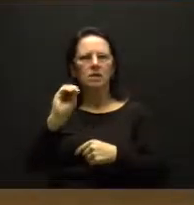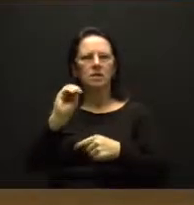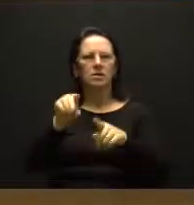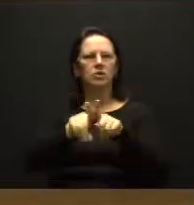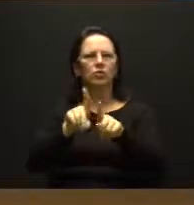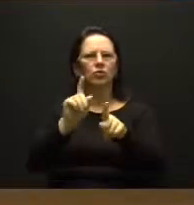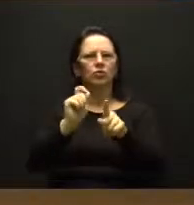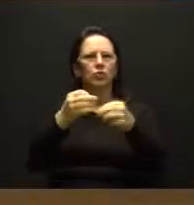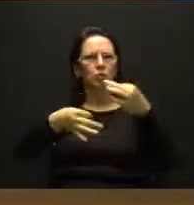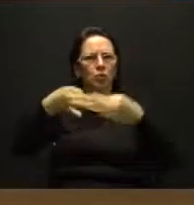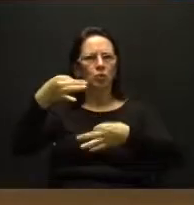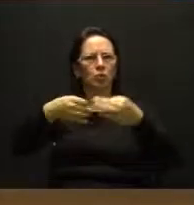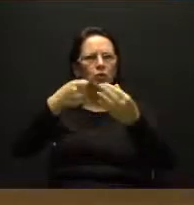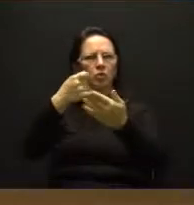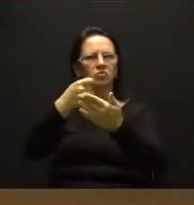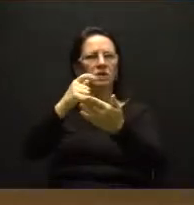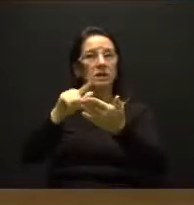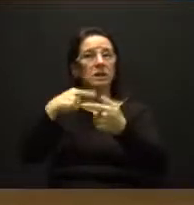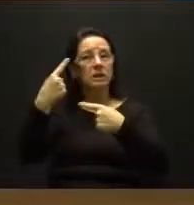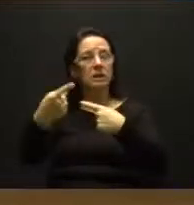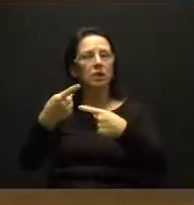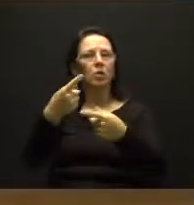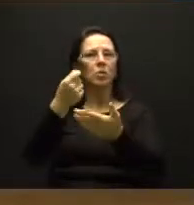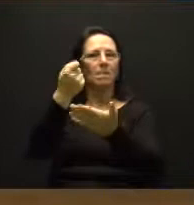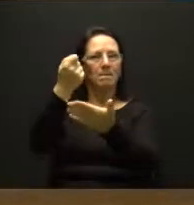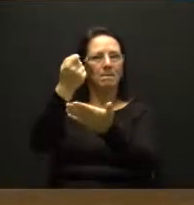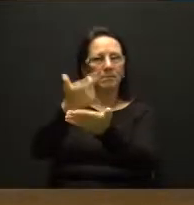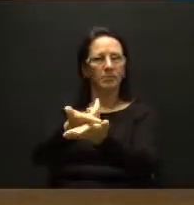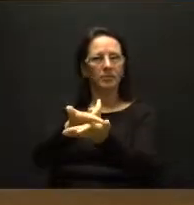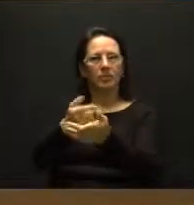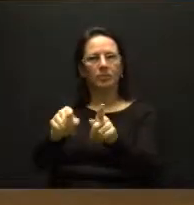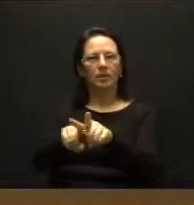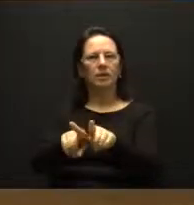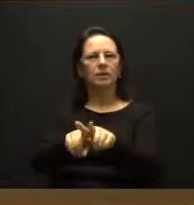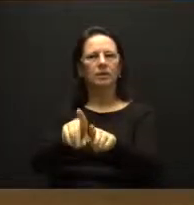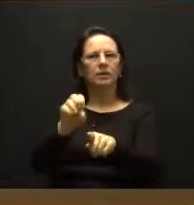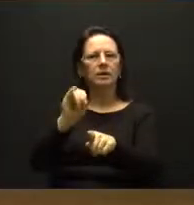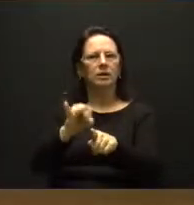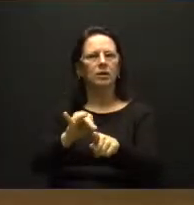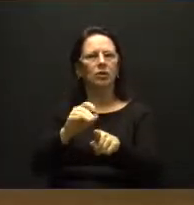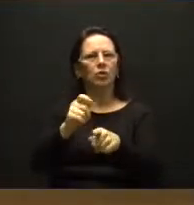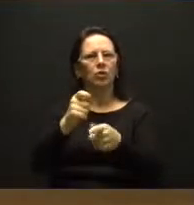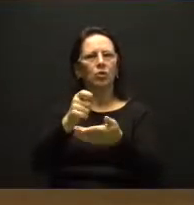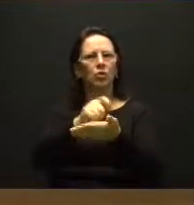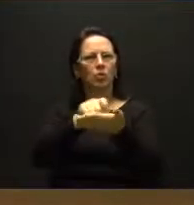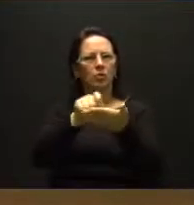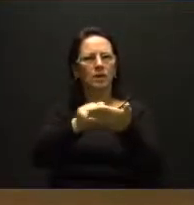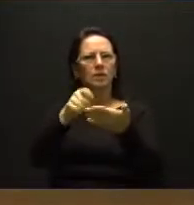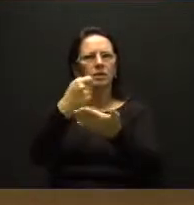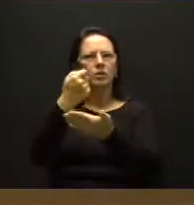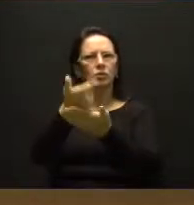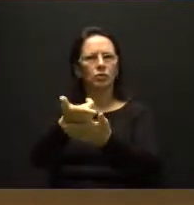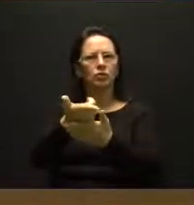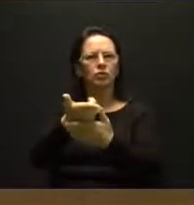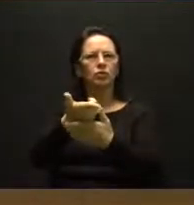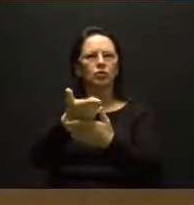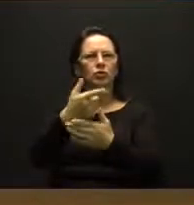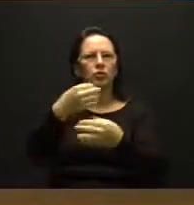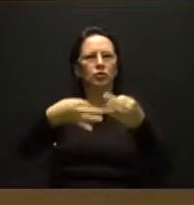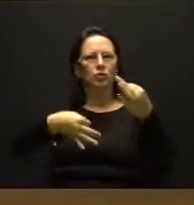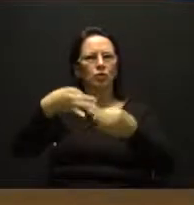condenado uma previsão de pagamento isso não consta ou seja sair uma decisão judicial dia 29 de agosto